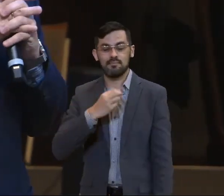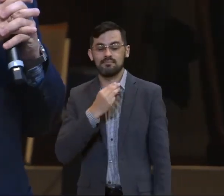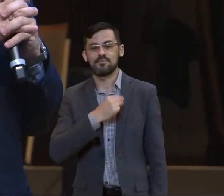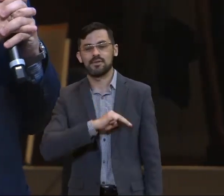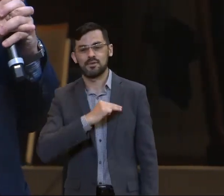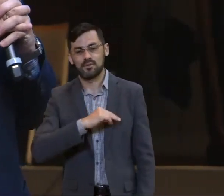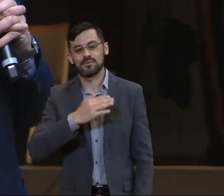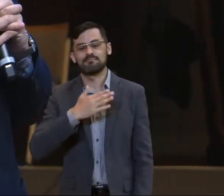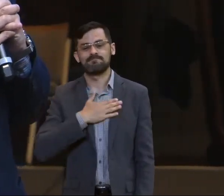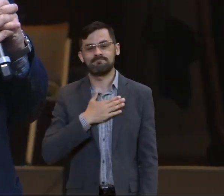mim?